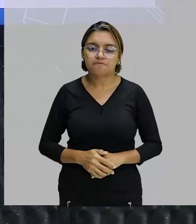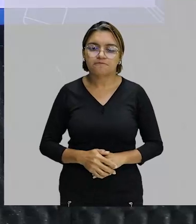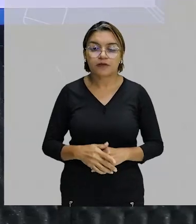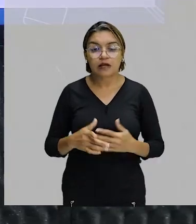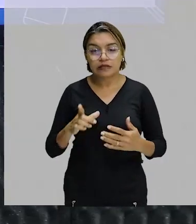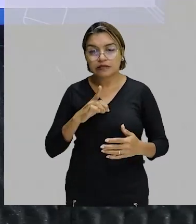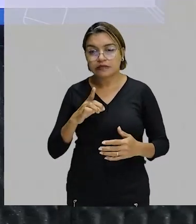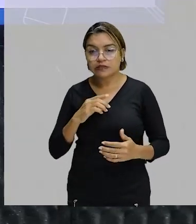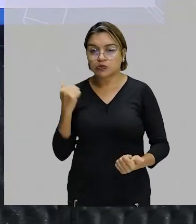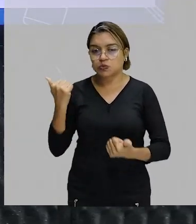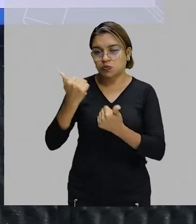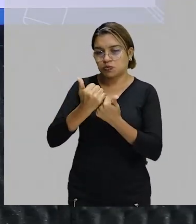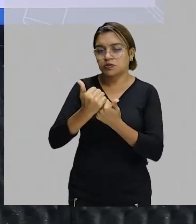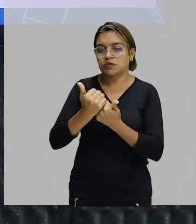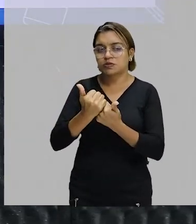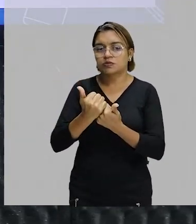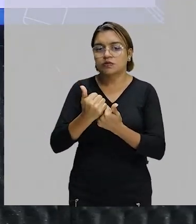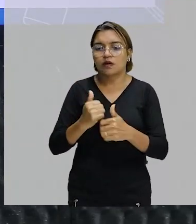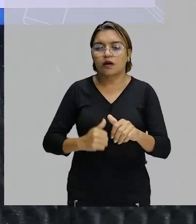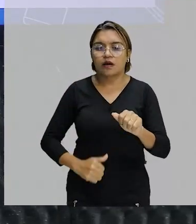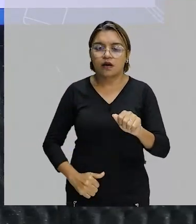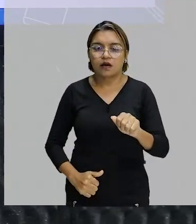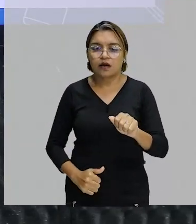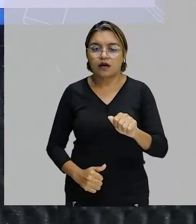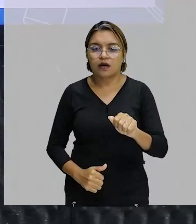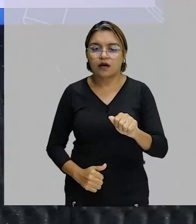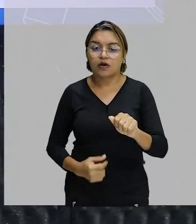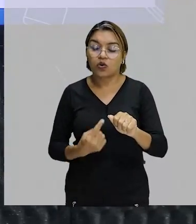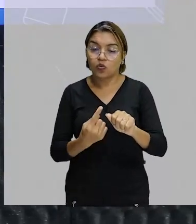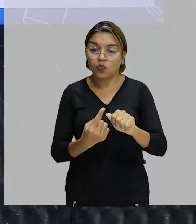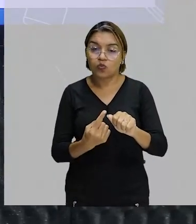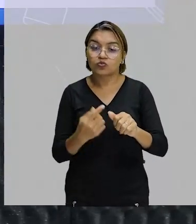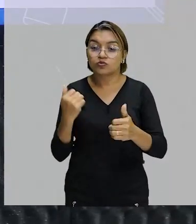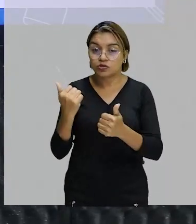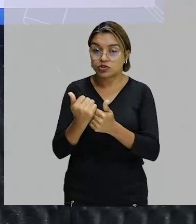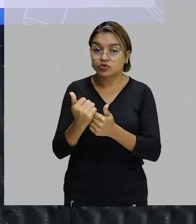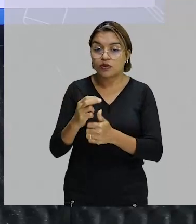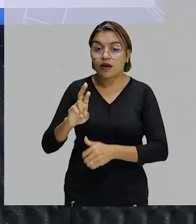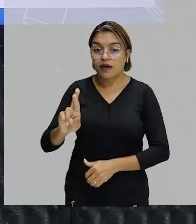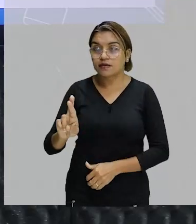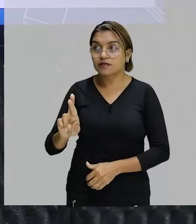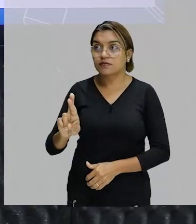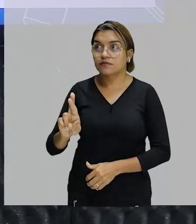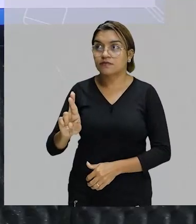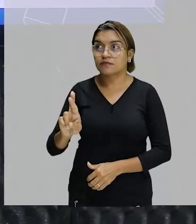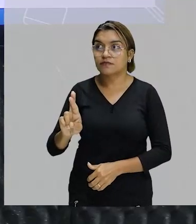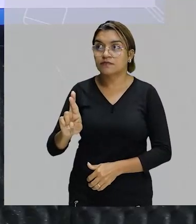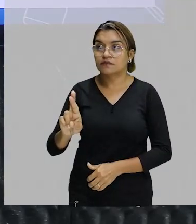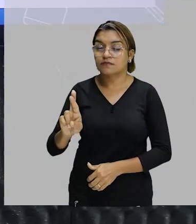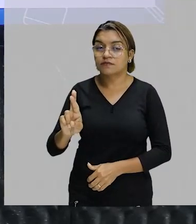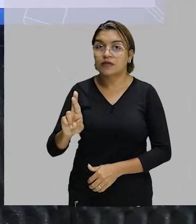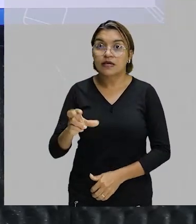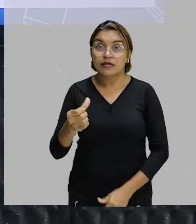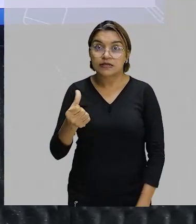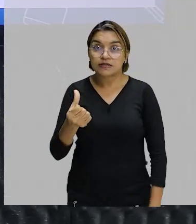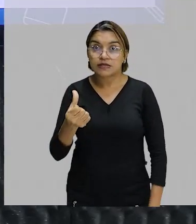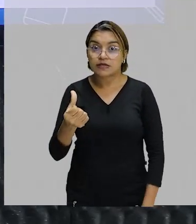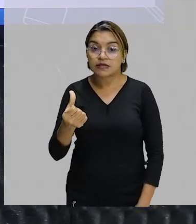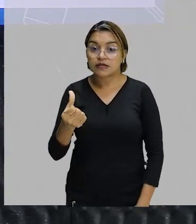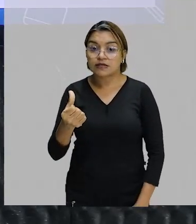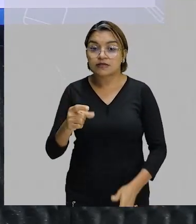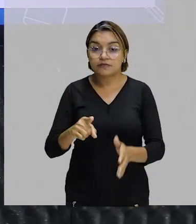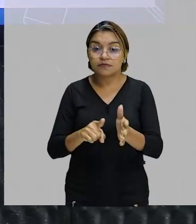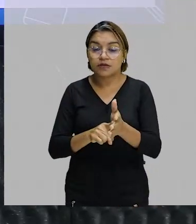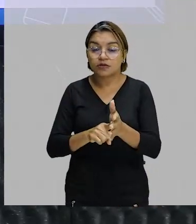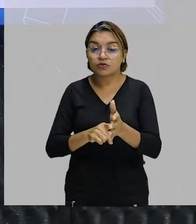vou fazer a substituição no caso do A1 e da razão. Renata, cadê a razão? Ora, pega 6